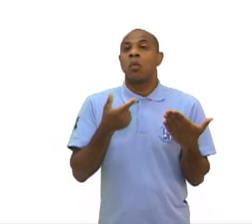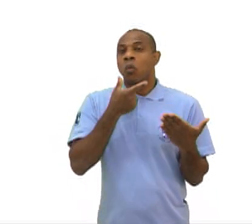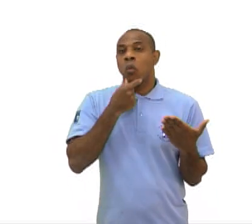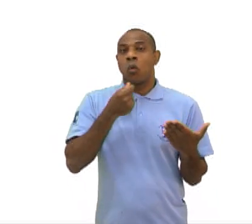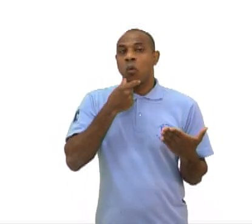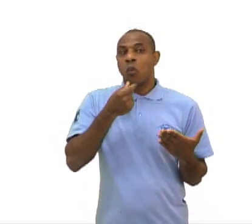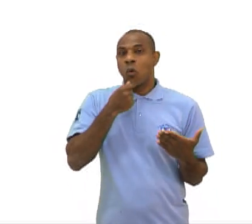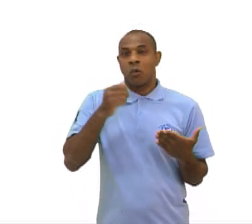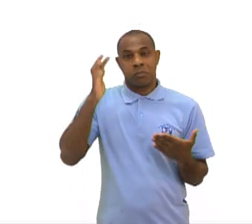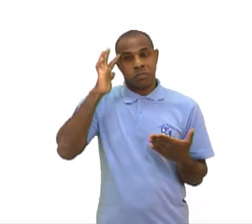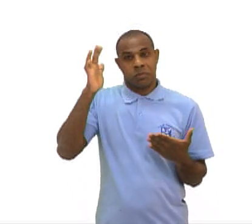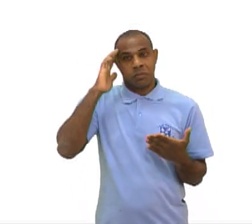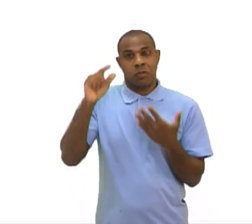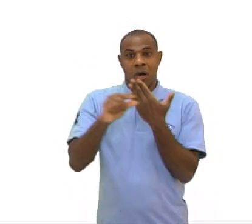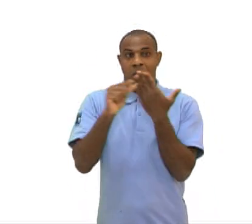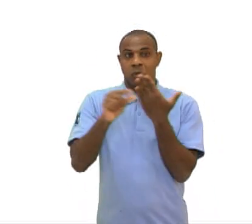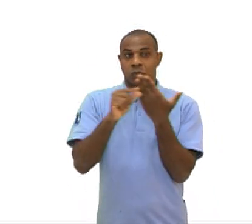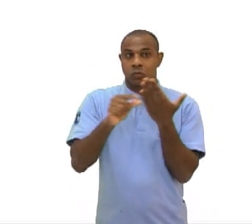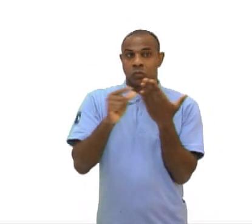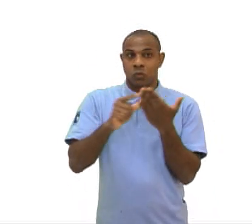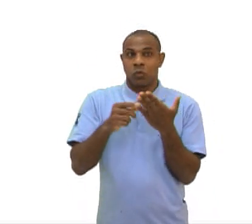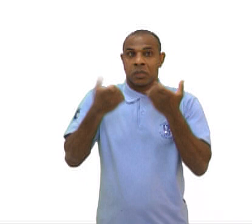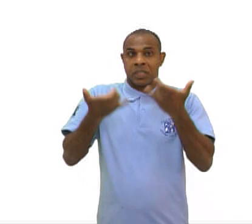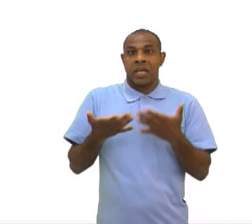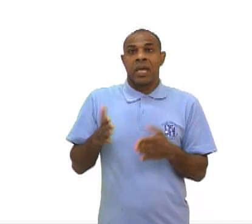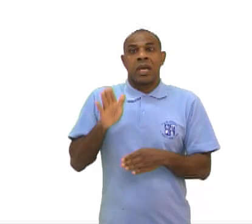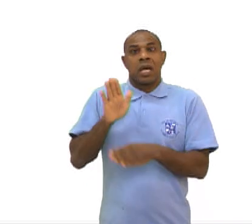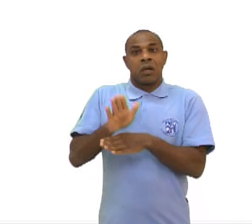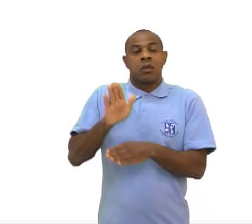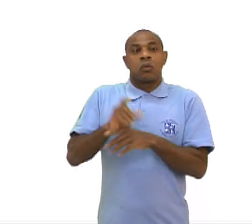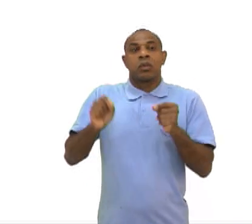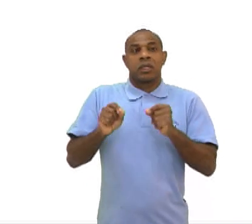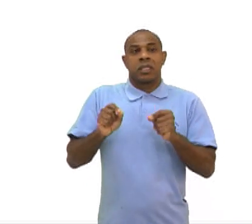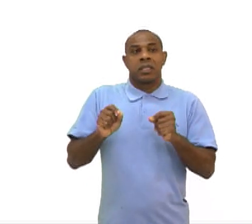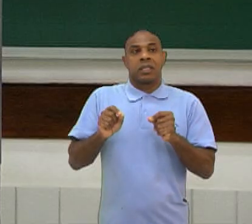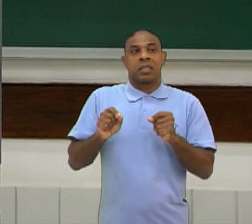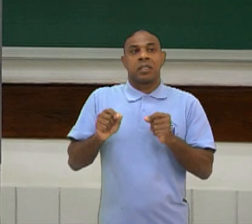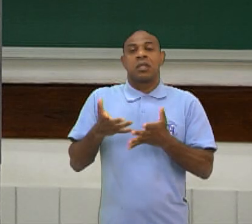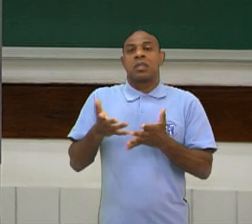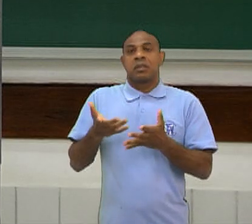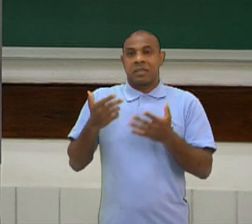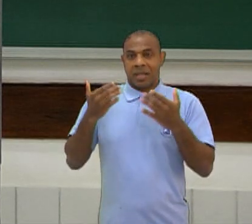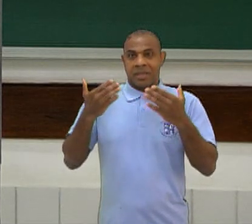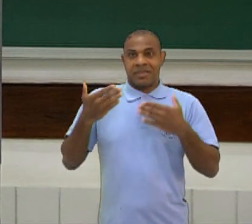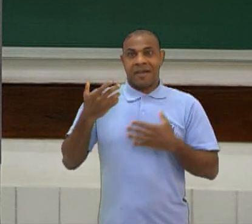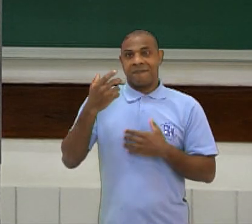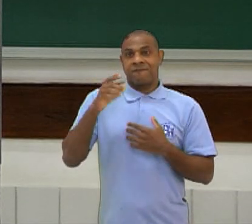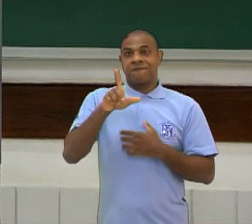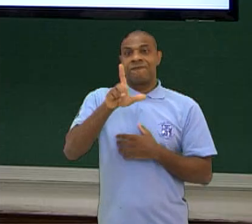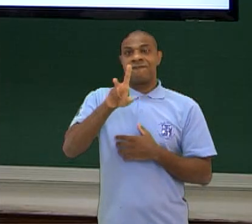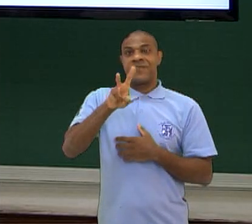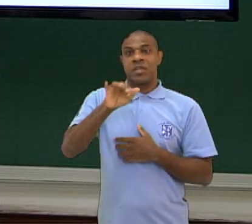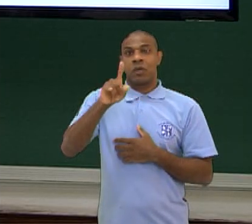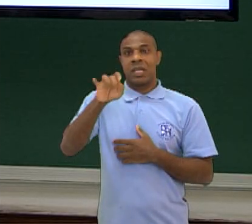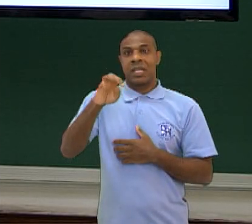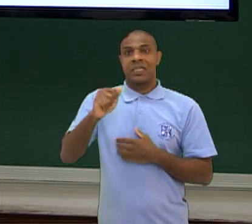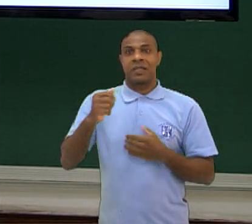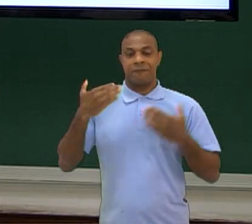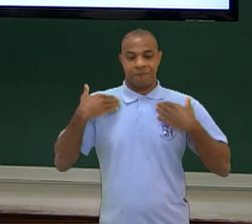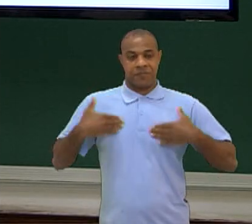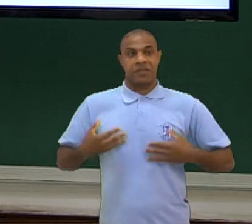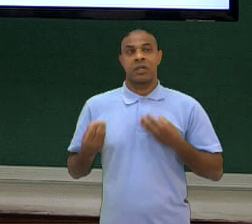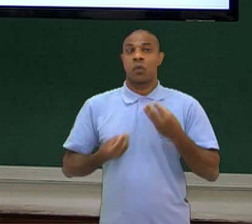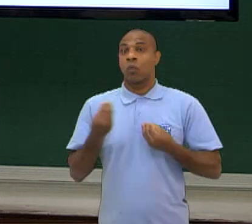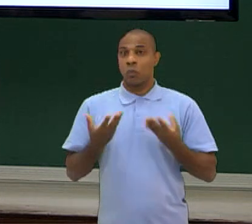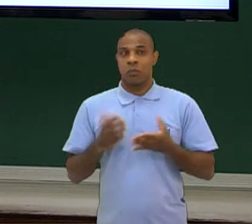o Estado como detentor do monopólio legítimo da violência física. Letra A, Karl Marx. B,